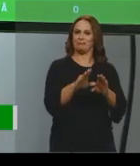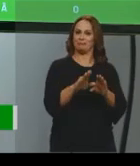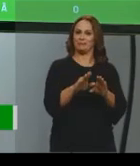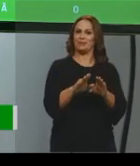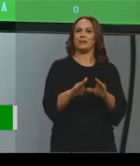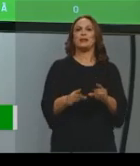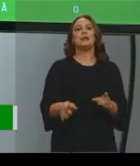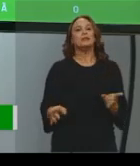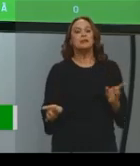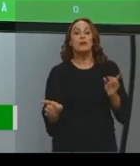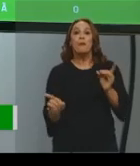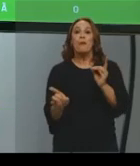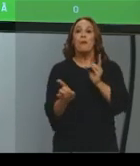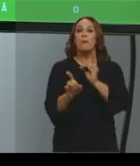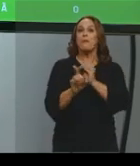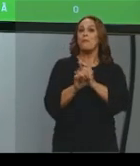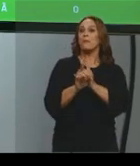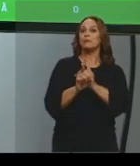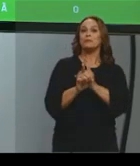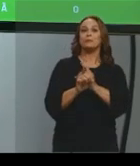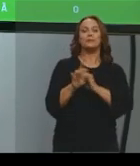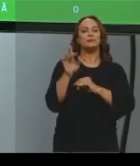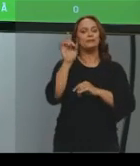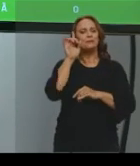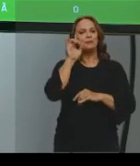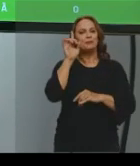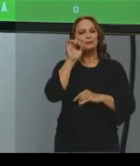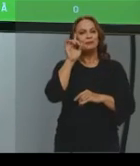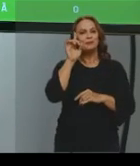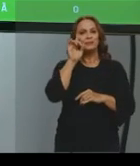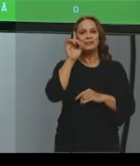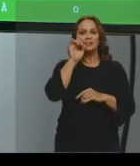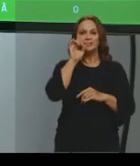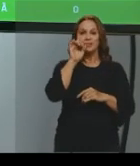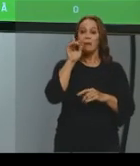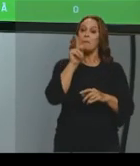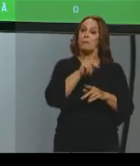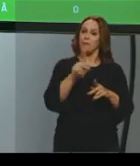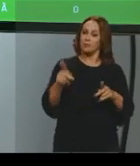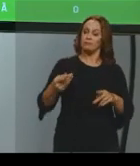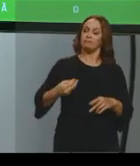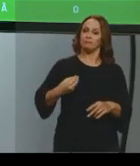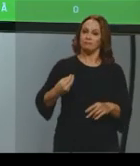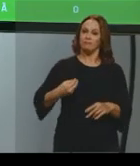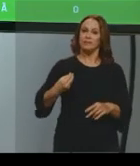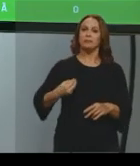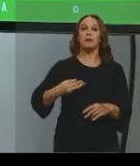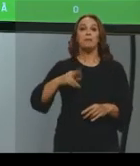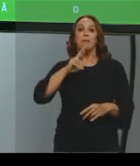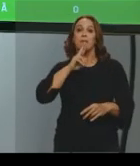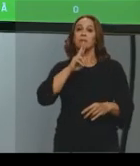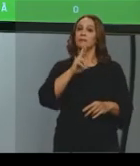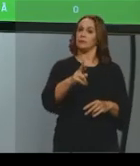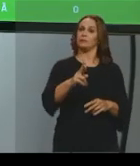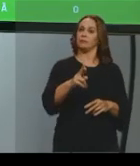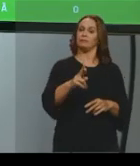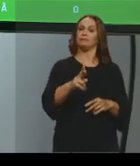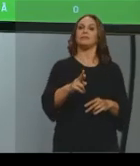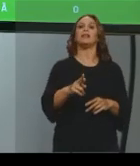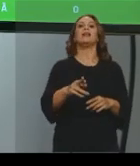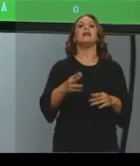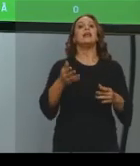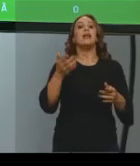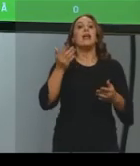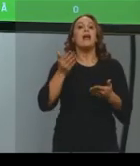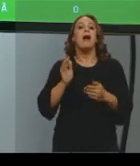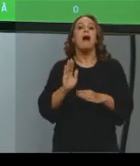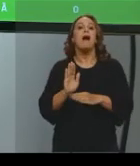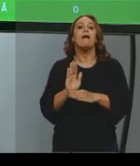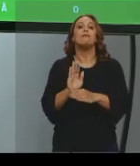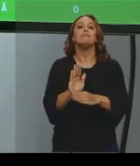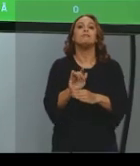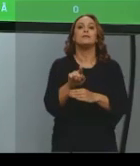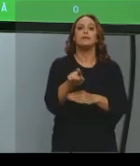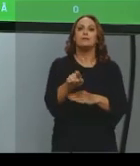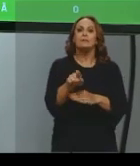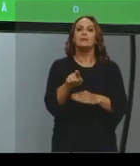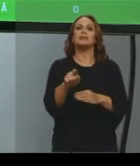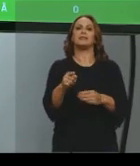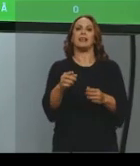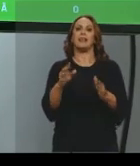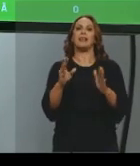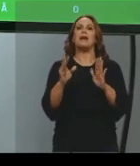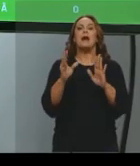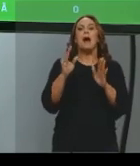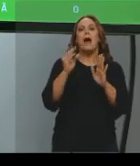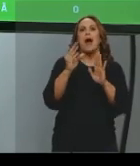com os professores que estarão aqui para responder suas dúvidas e te ajudar a aprofundar ainda mais nos temas.